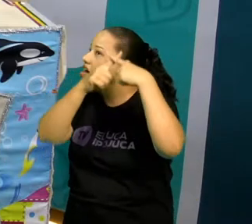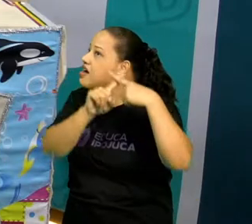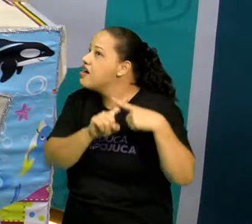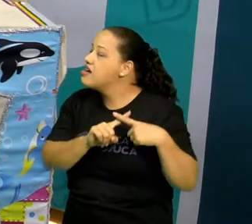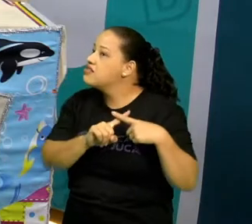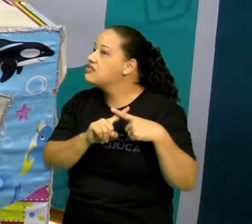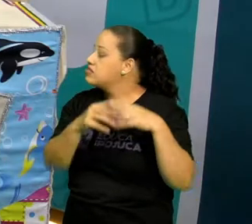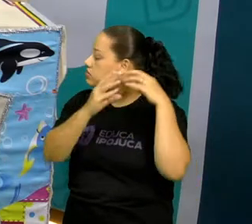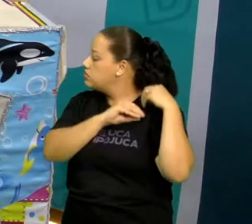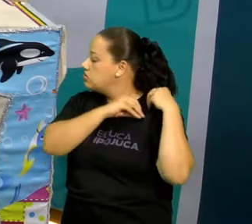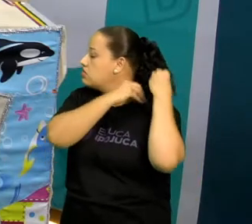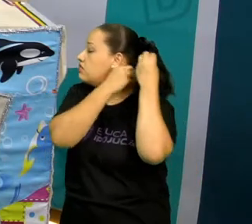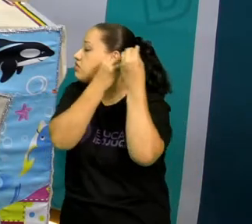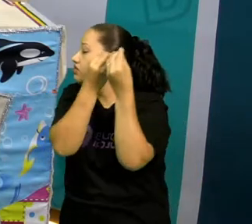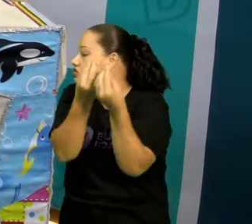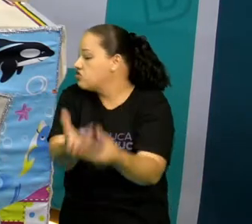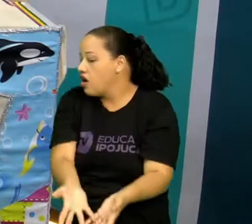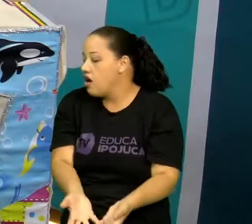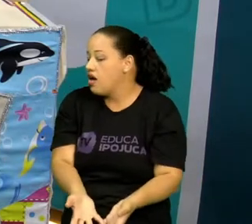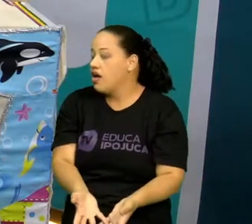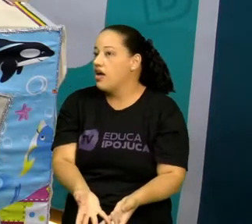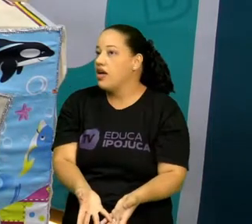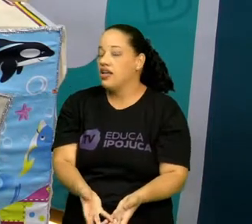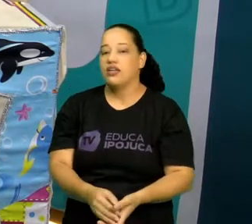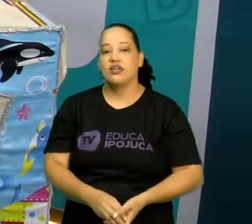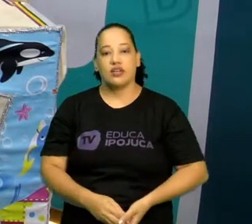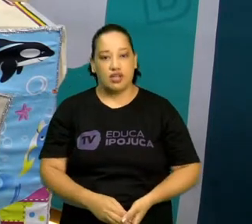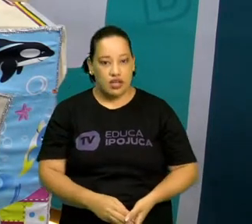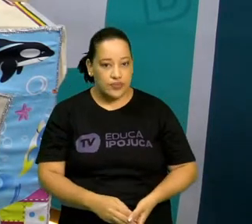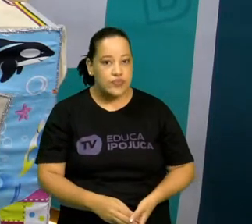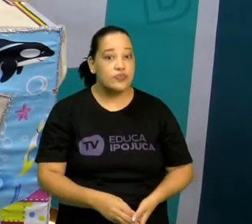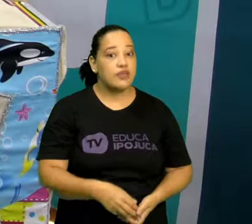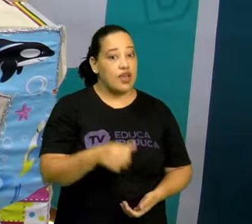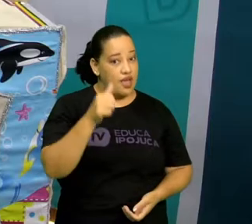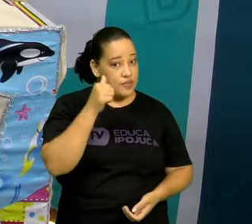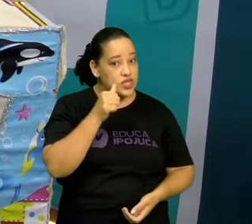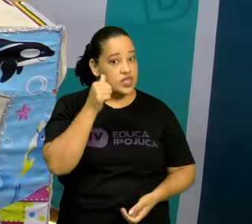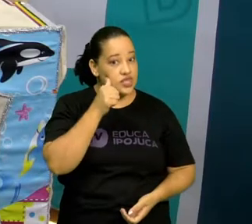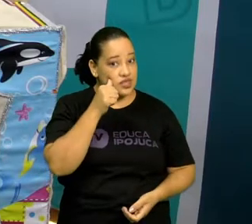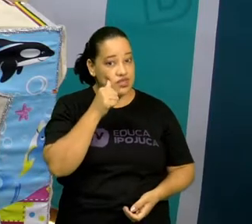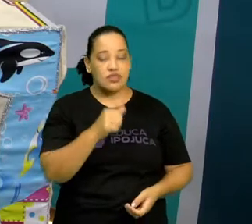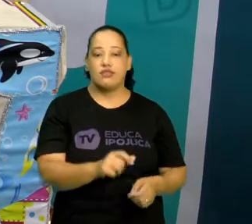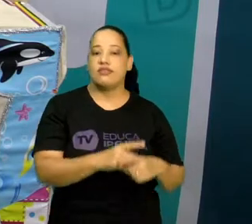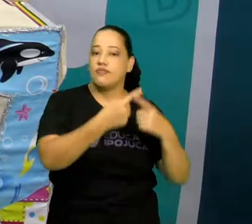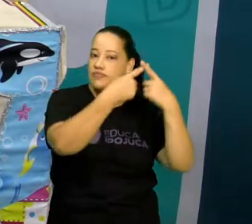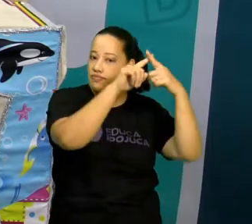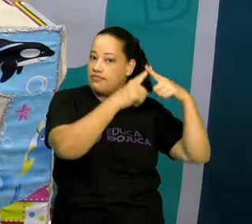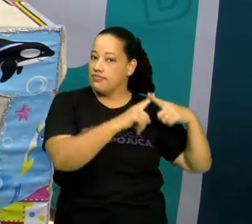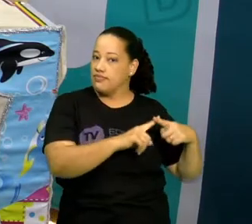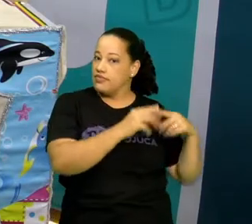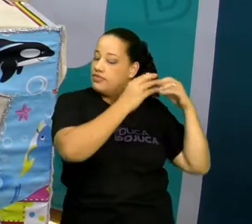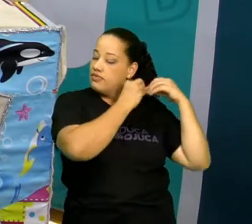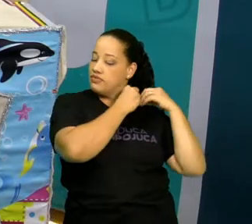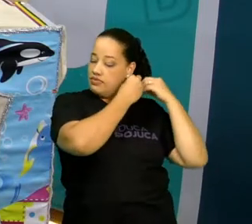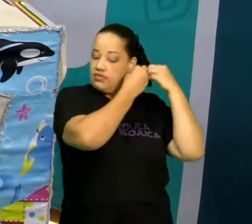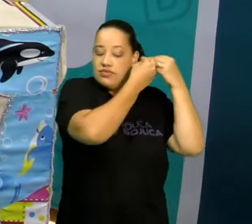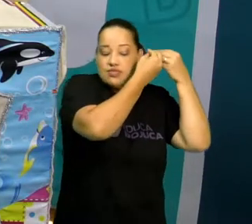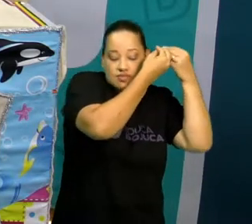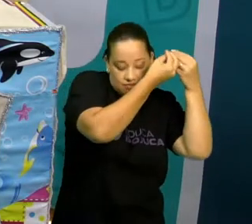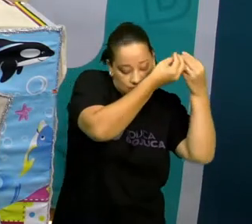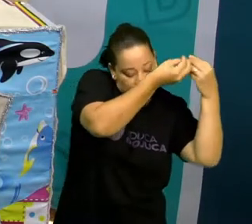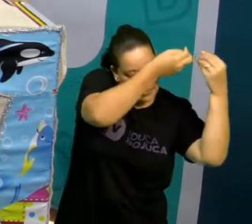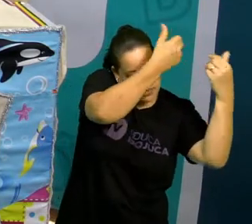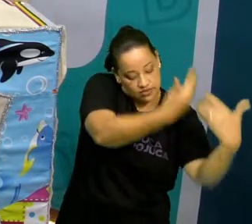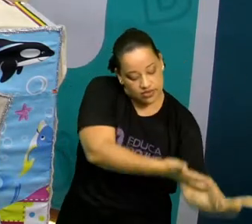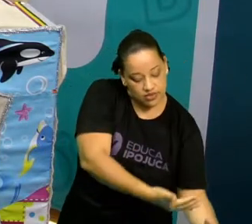Aí Rapunzel, que tinha um cabelo bem comprido, jogava a trança, seus cabelos